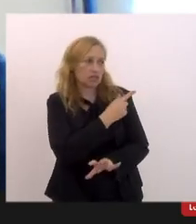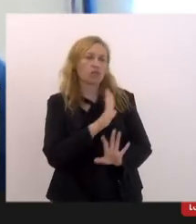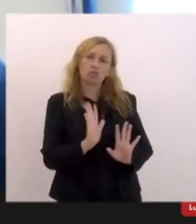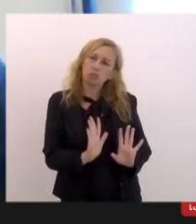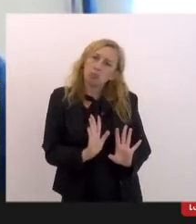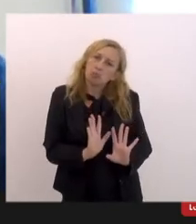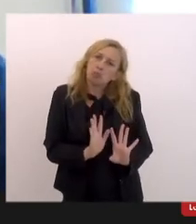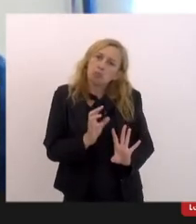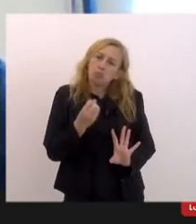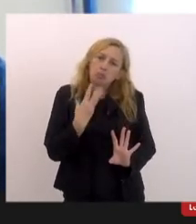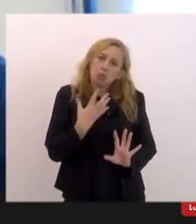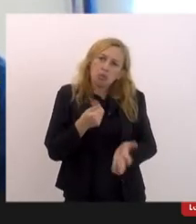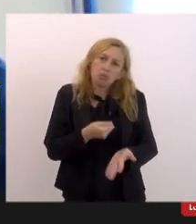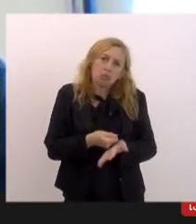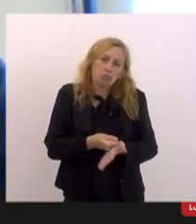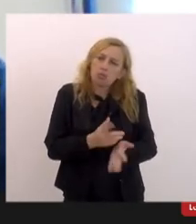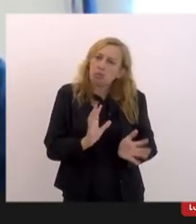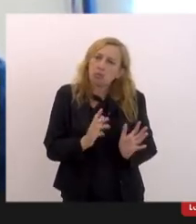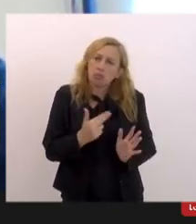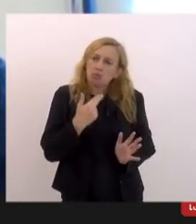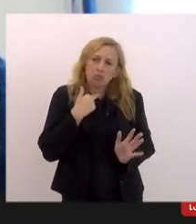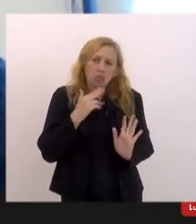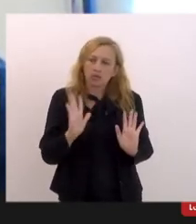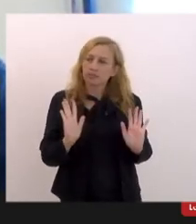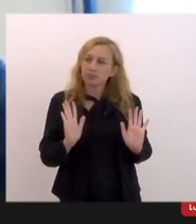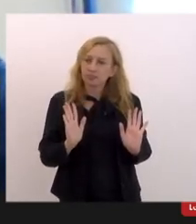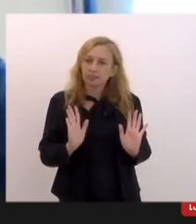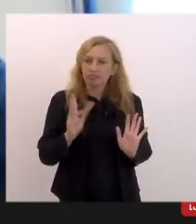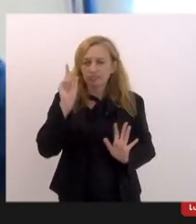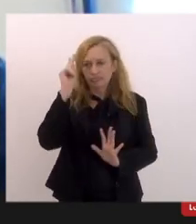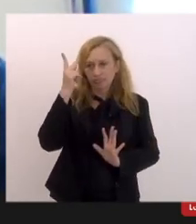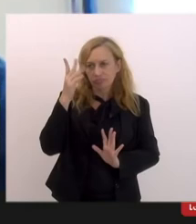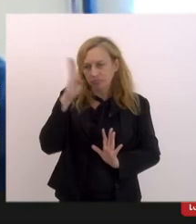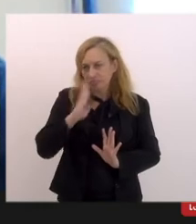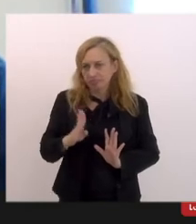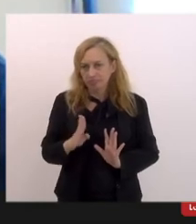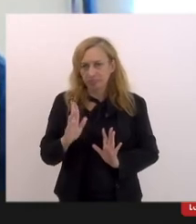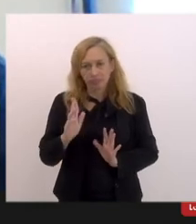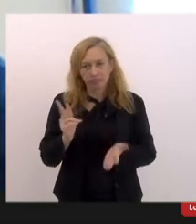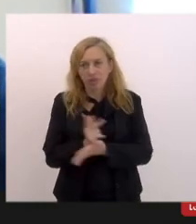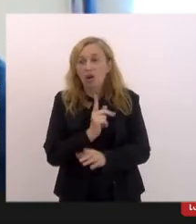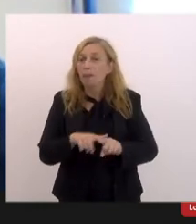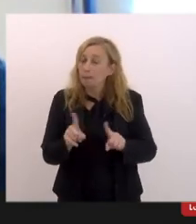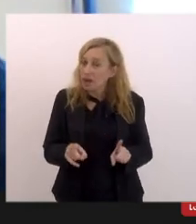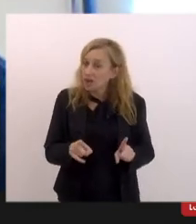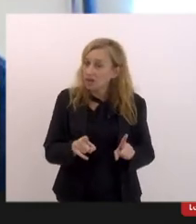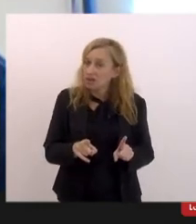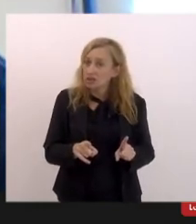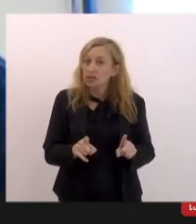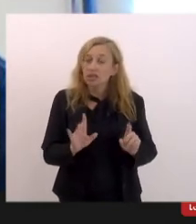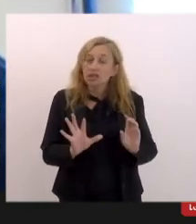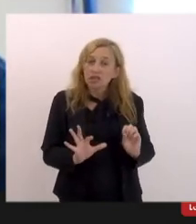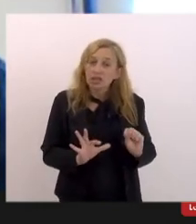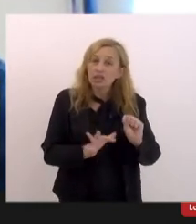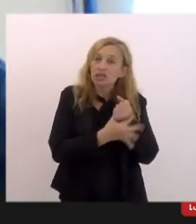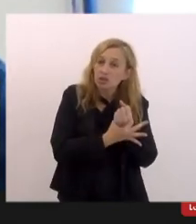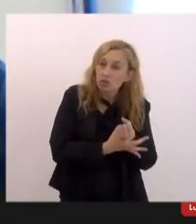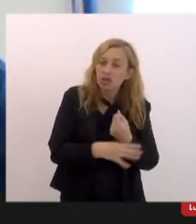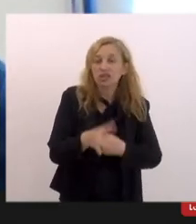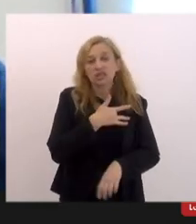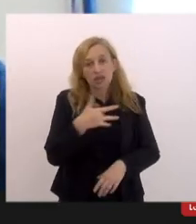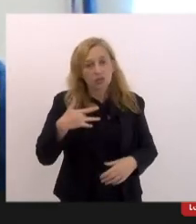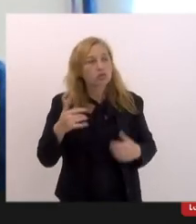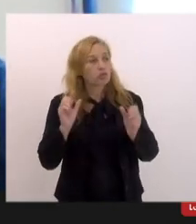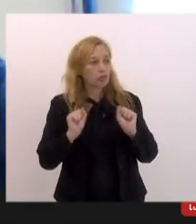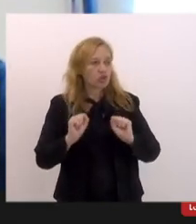não vão poder ser forçadas. Nunca foram na história desse país e não serão. Mas medidas que protejam a saúde coletiva podem ser